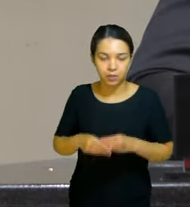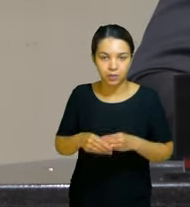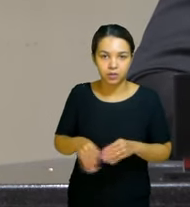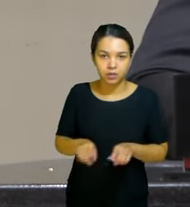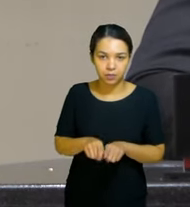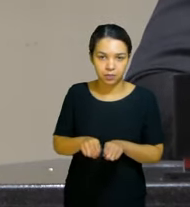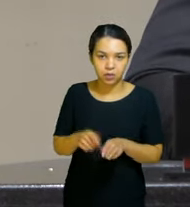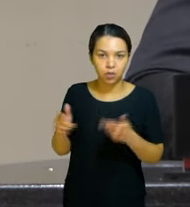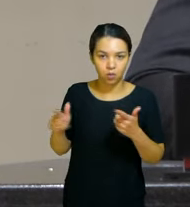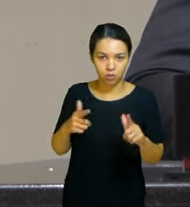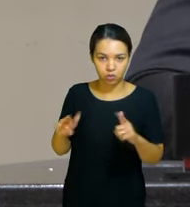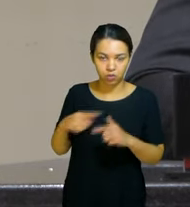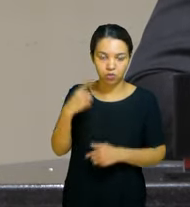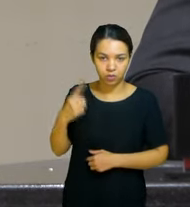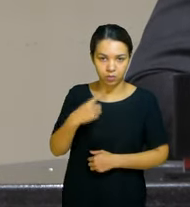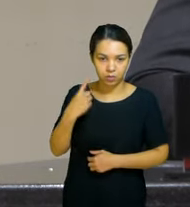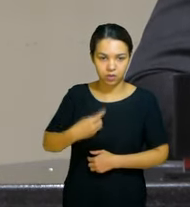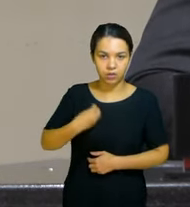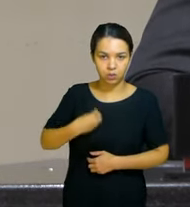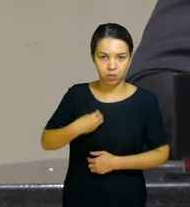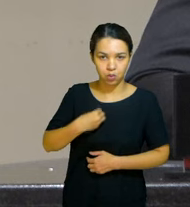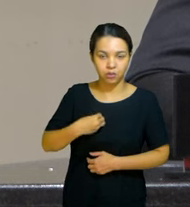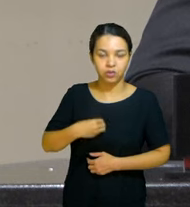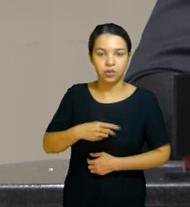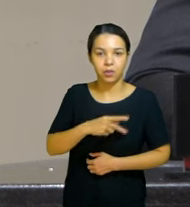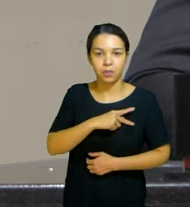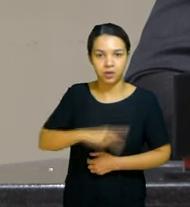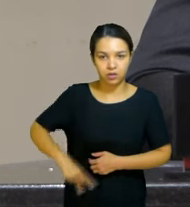demais deputados, cumprimentar o presidente da FESPORT,